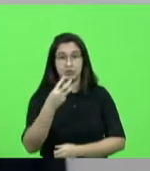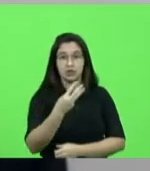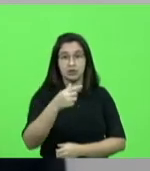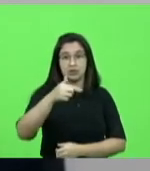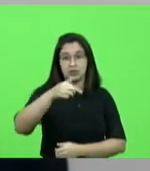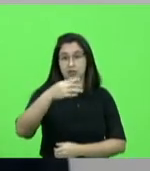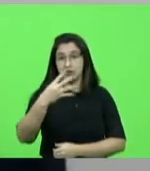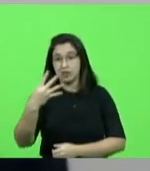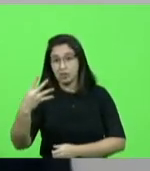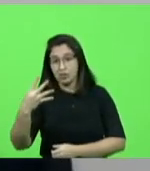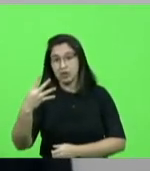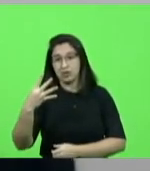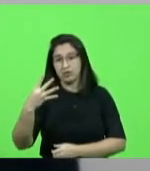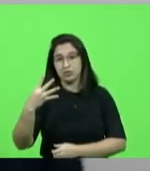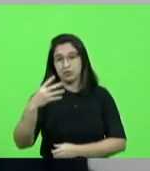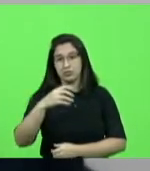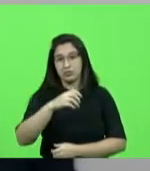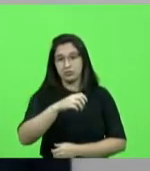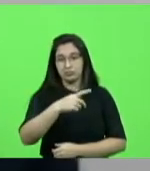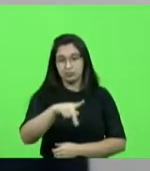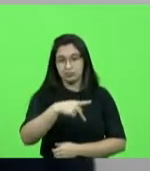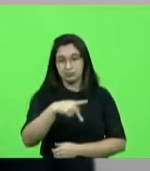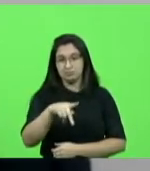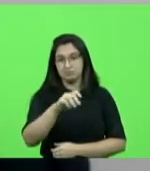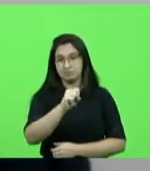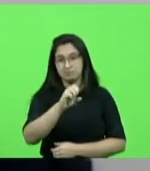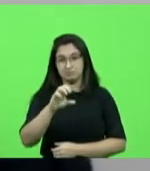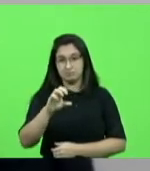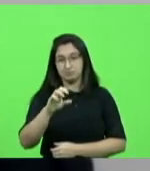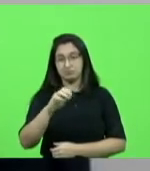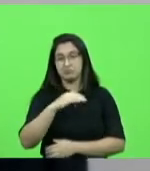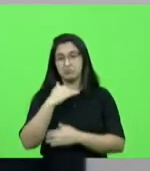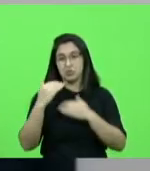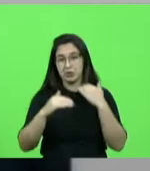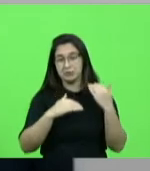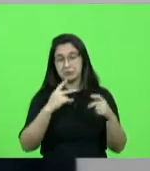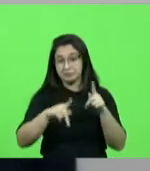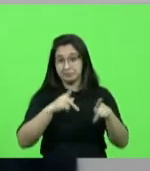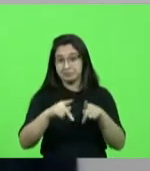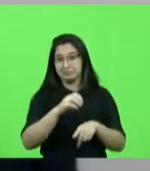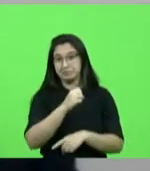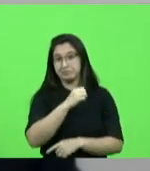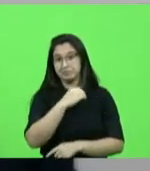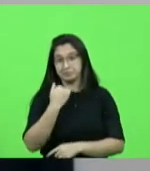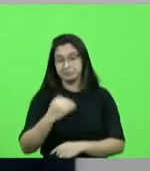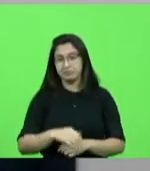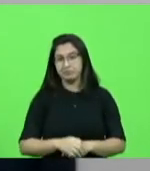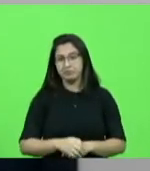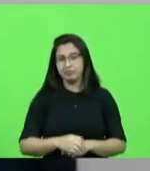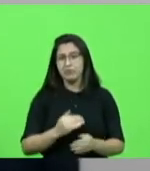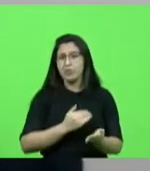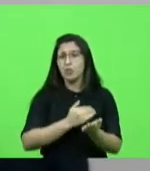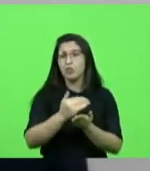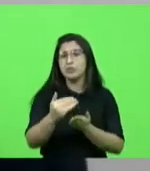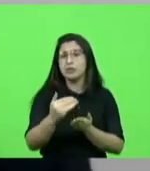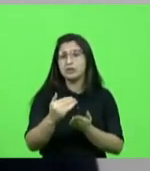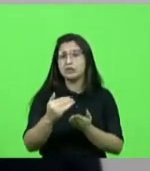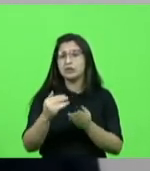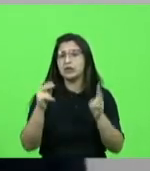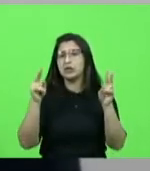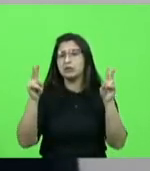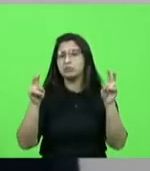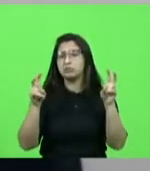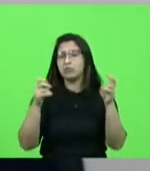16.374 mortes. Eu inicio esse pronunciamento com esses tristes dados para chamar a atenção sobre